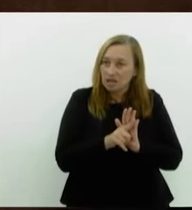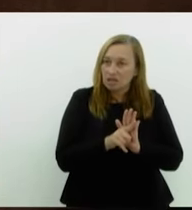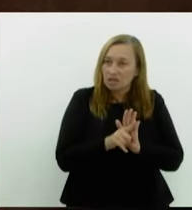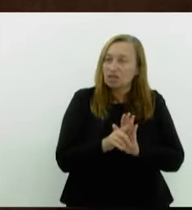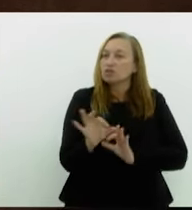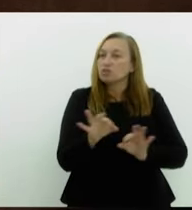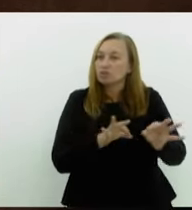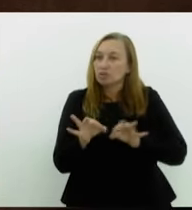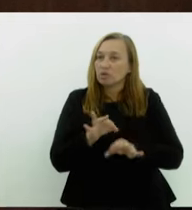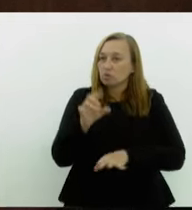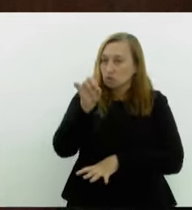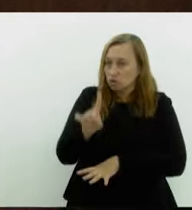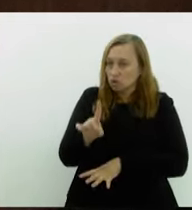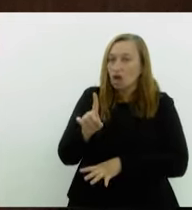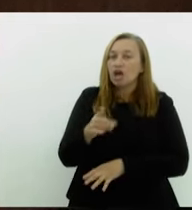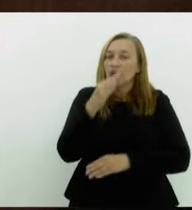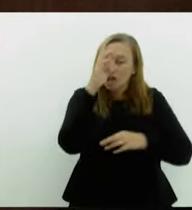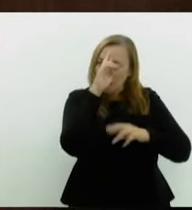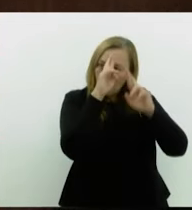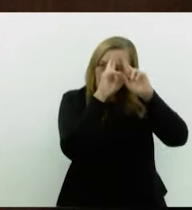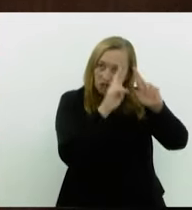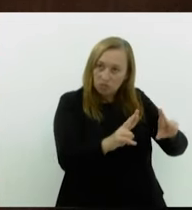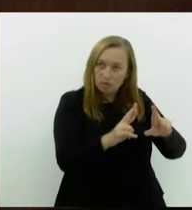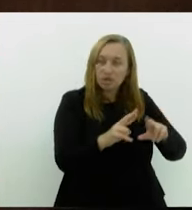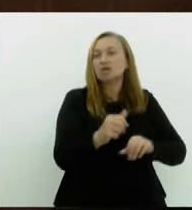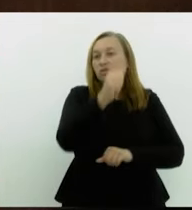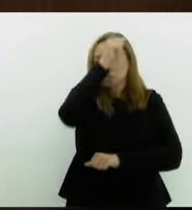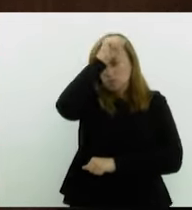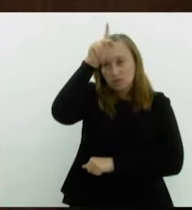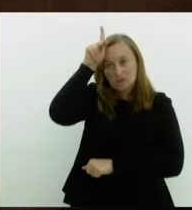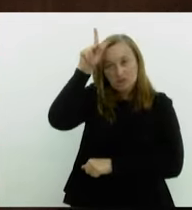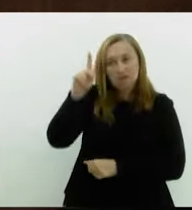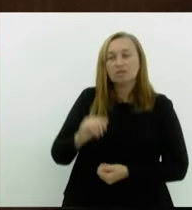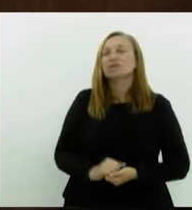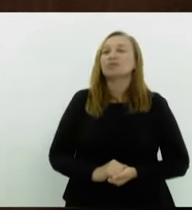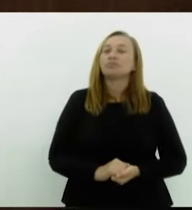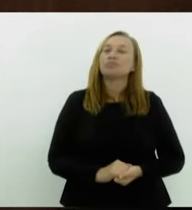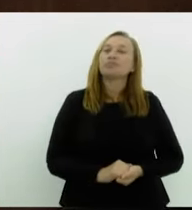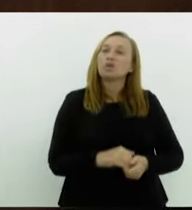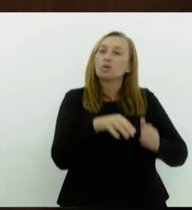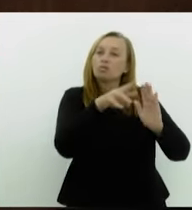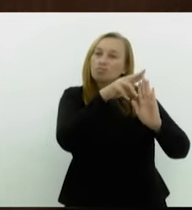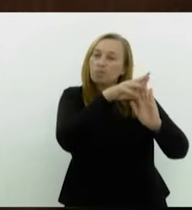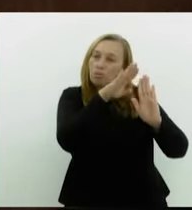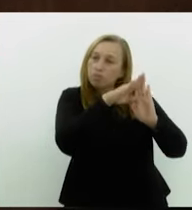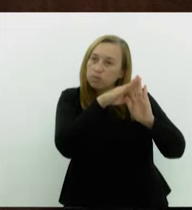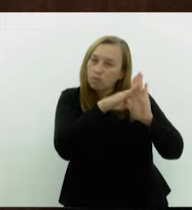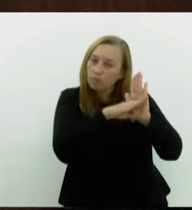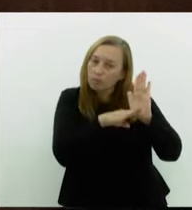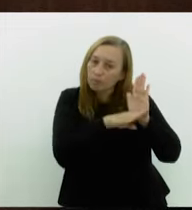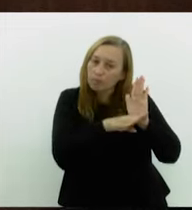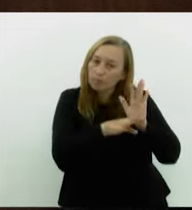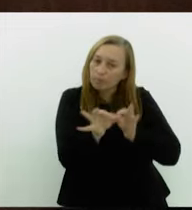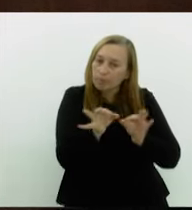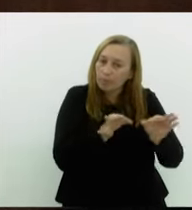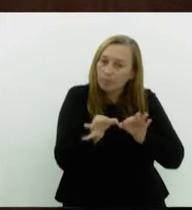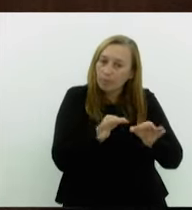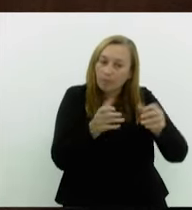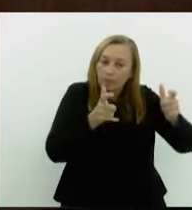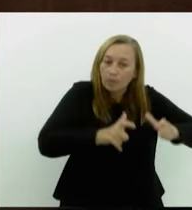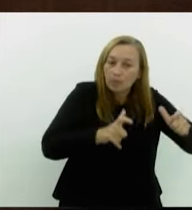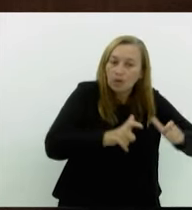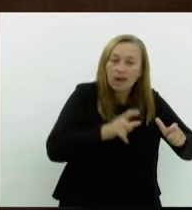planos diretores, respeitando a autonomia municipal, as determinações e restrições do mapeamento de risco tinham